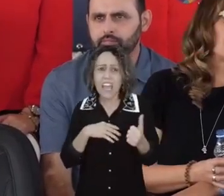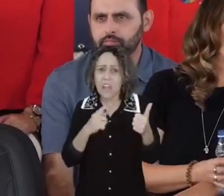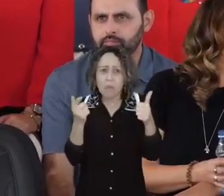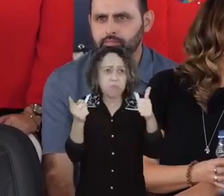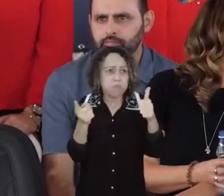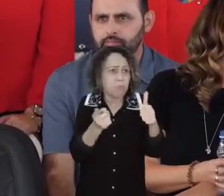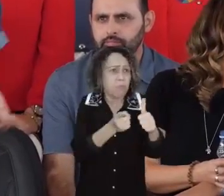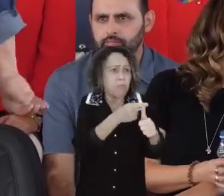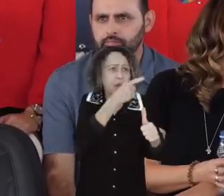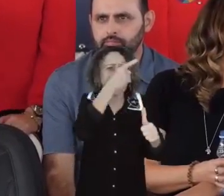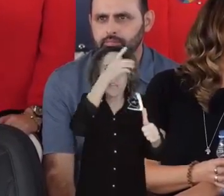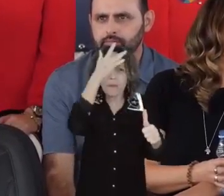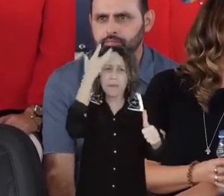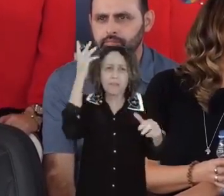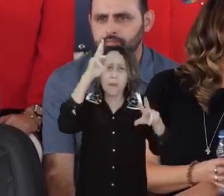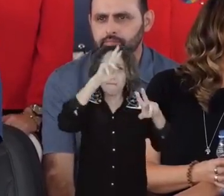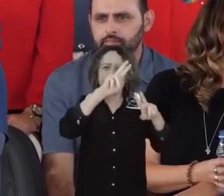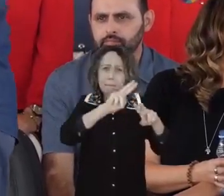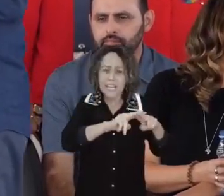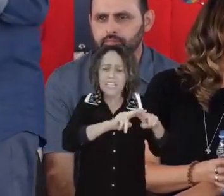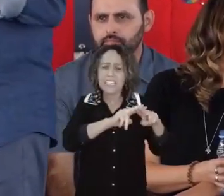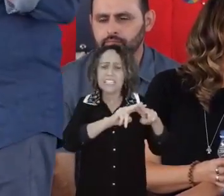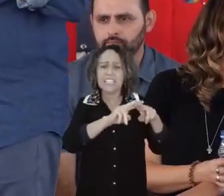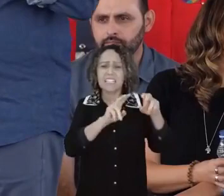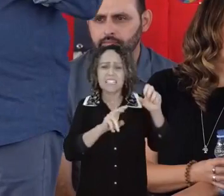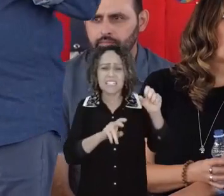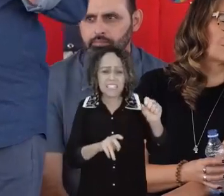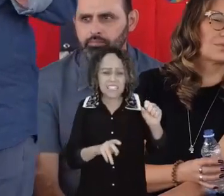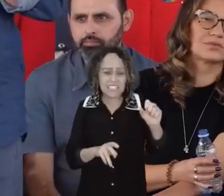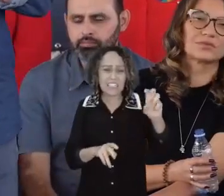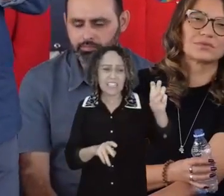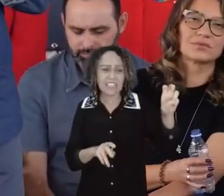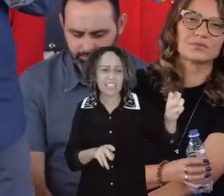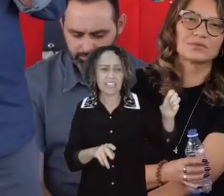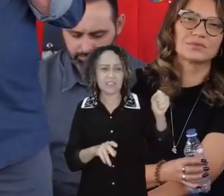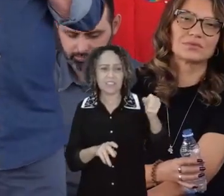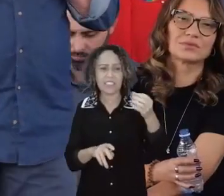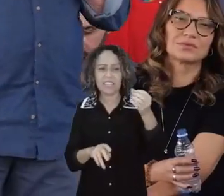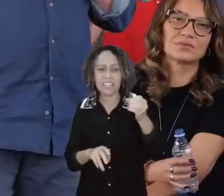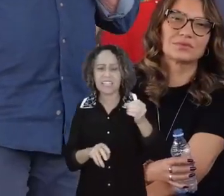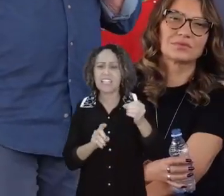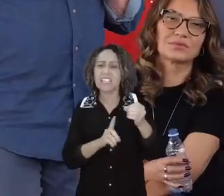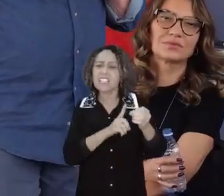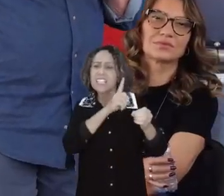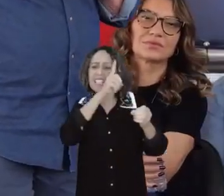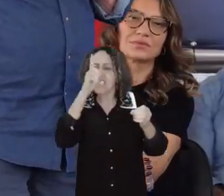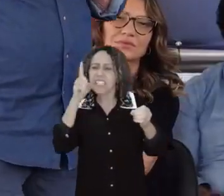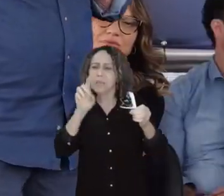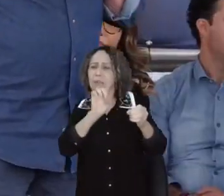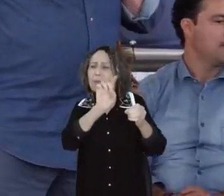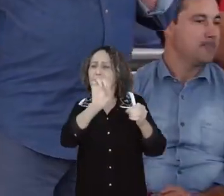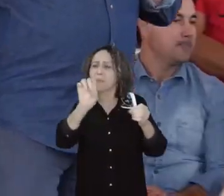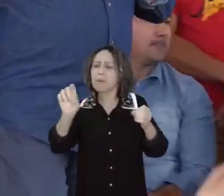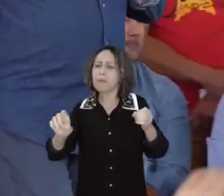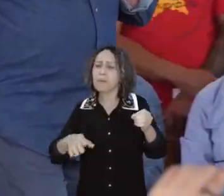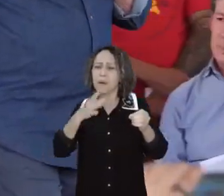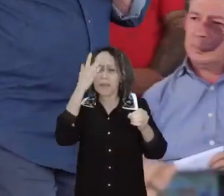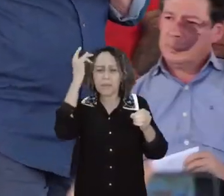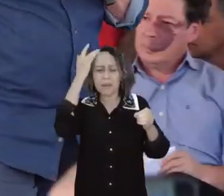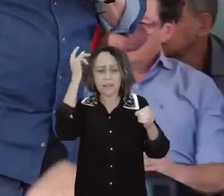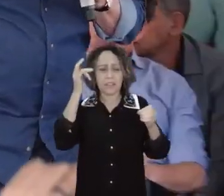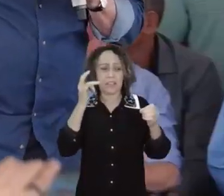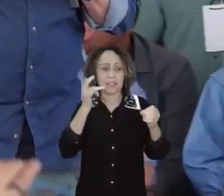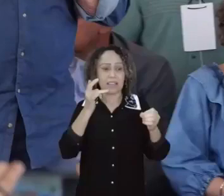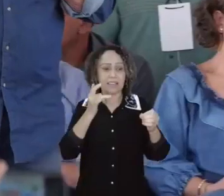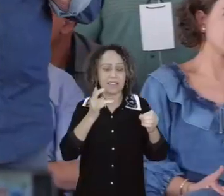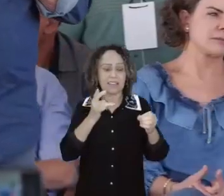todo dia, bom dia, presidente Lula, boa tarde, presidente Lula, boa noite, presidente Lula. Muitas vezes as